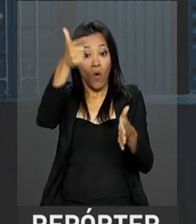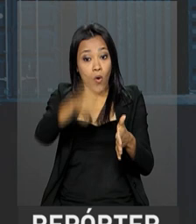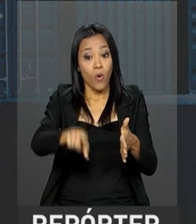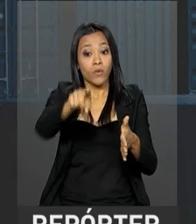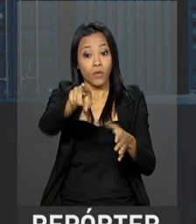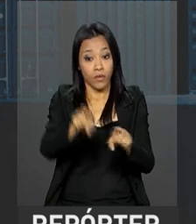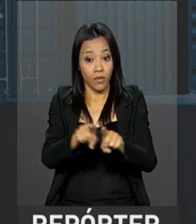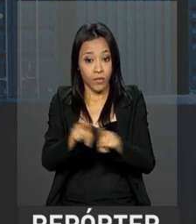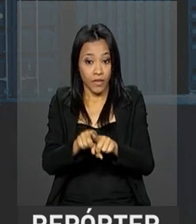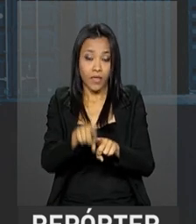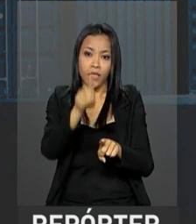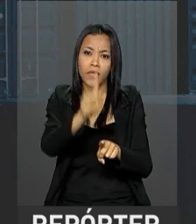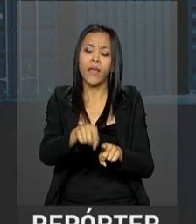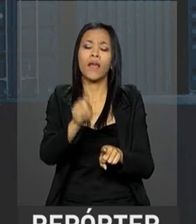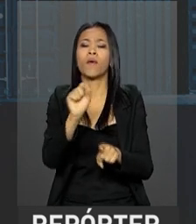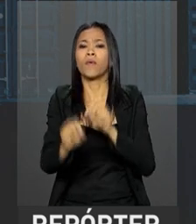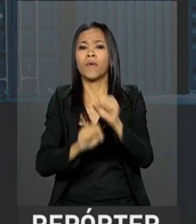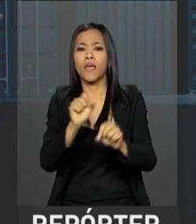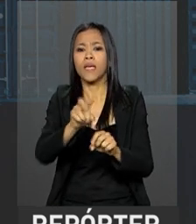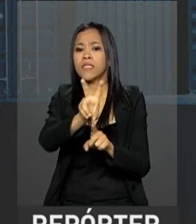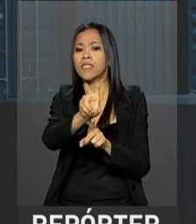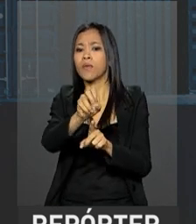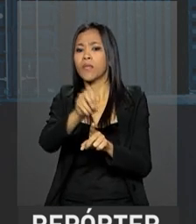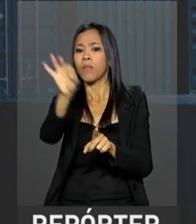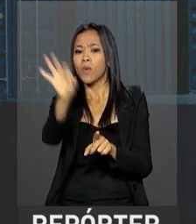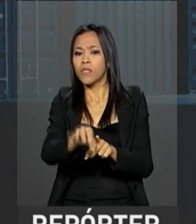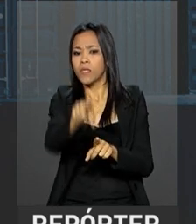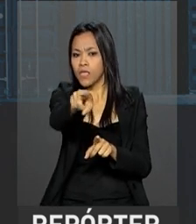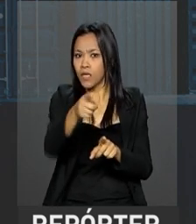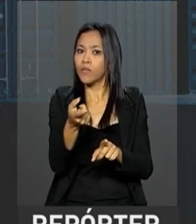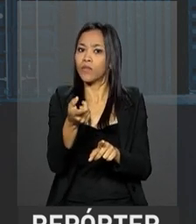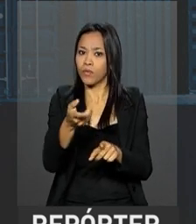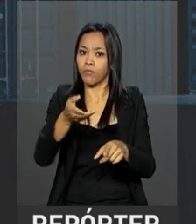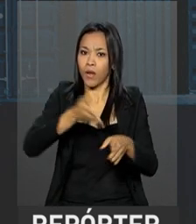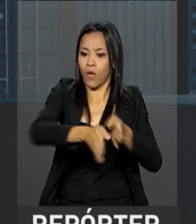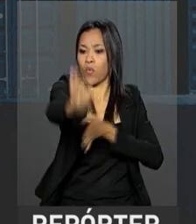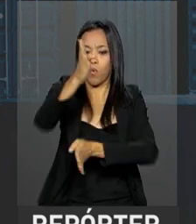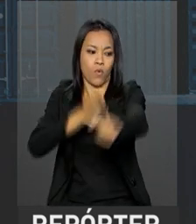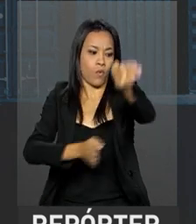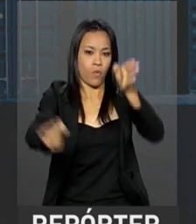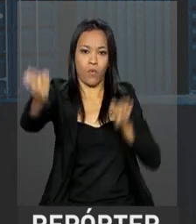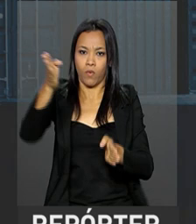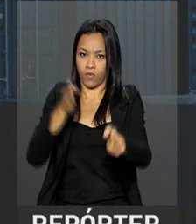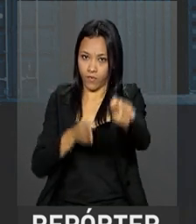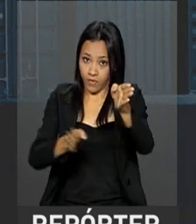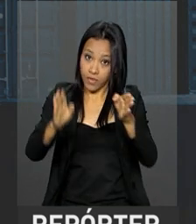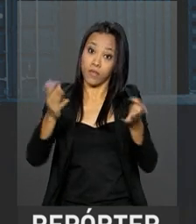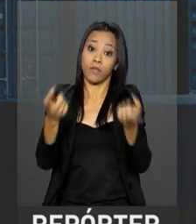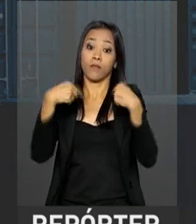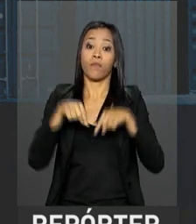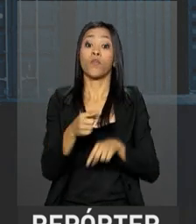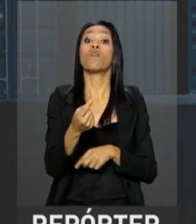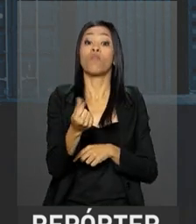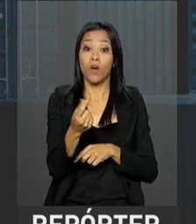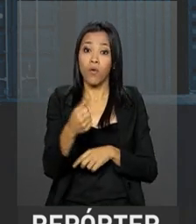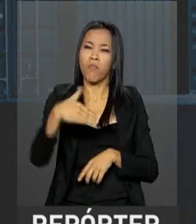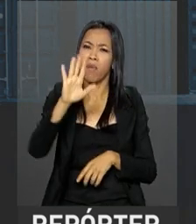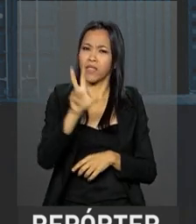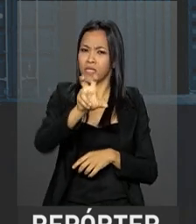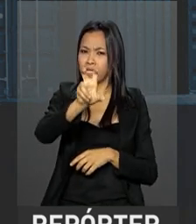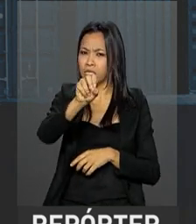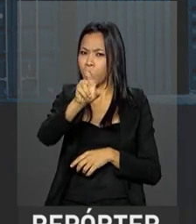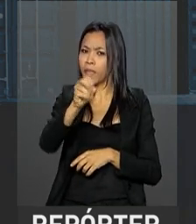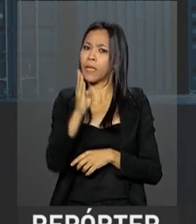Foz do Iguaçu, que respondem a 50% do que o Brasil exporta por meio rodoviário. Em valores, mais de